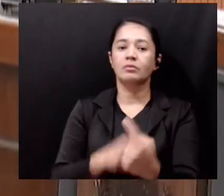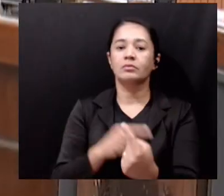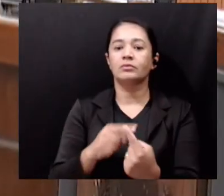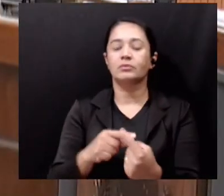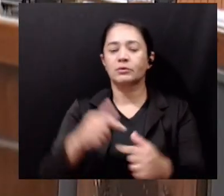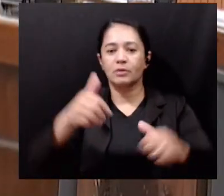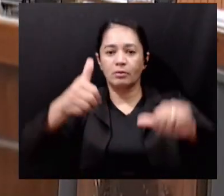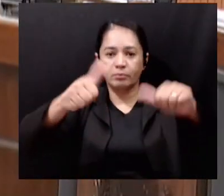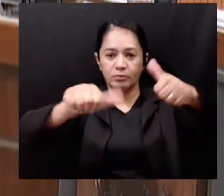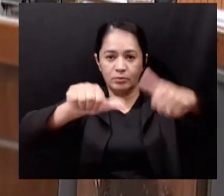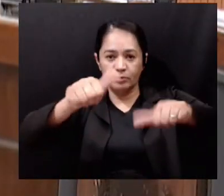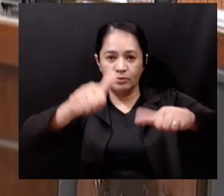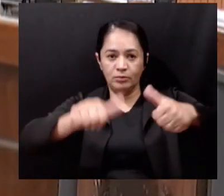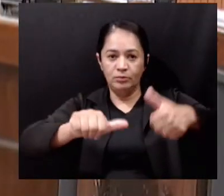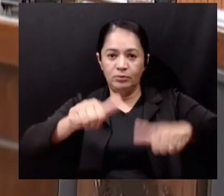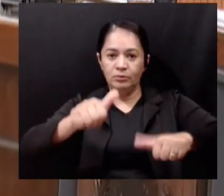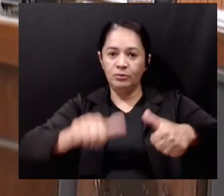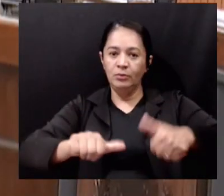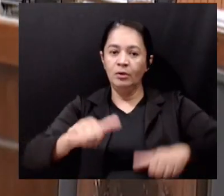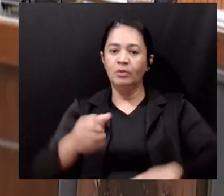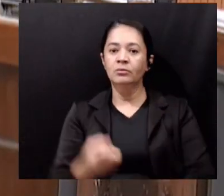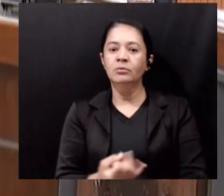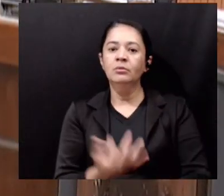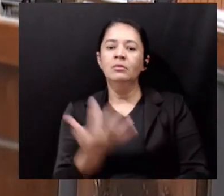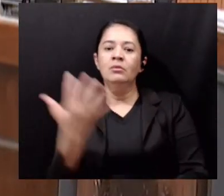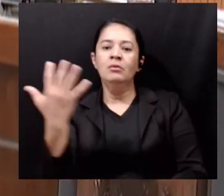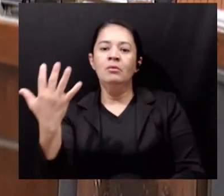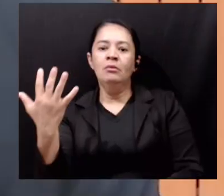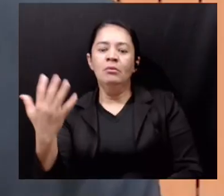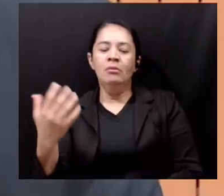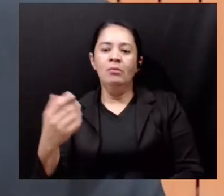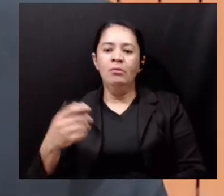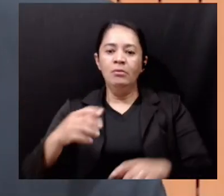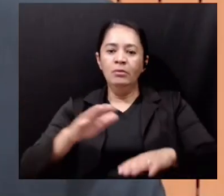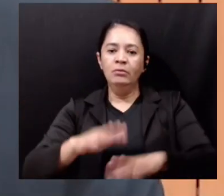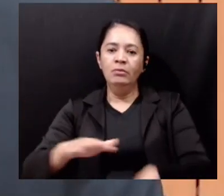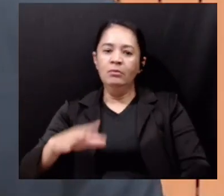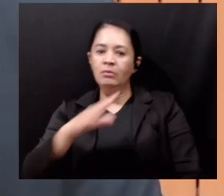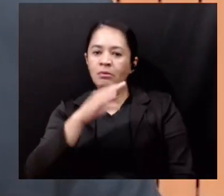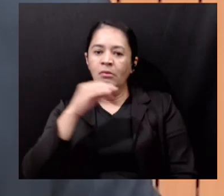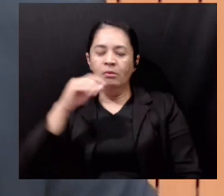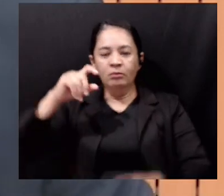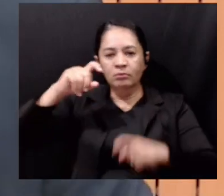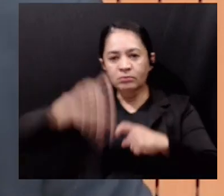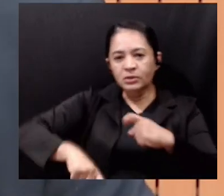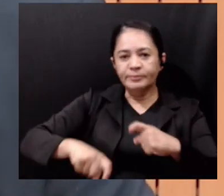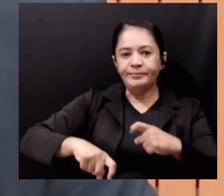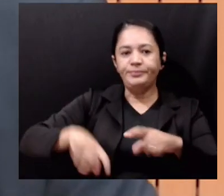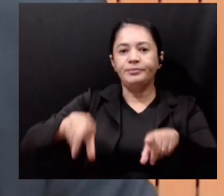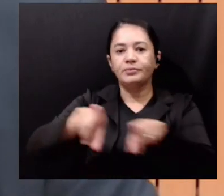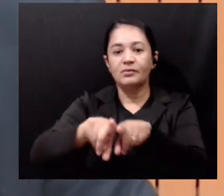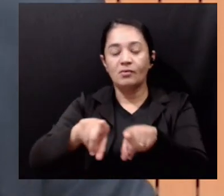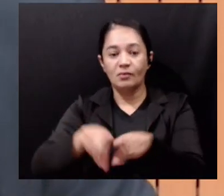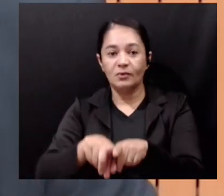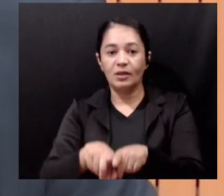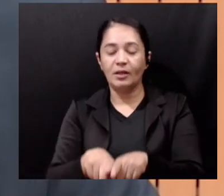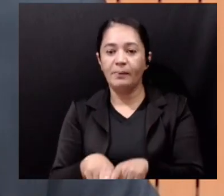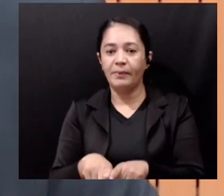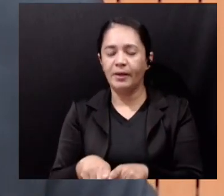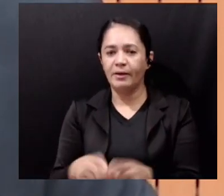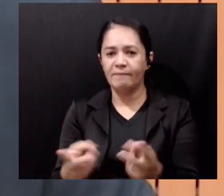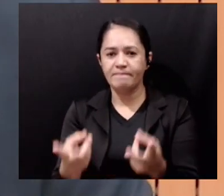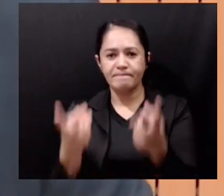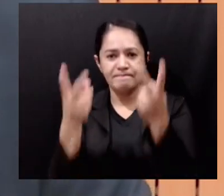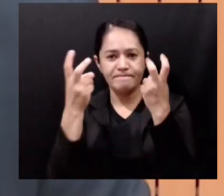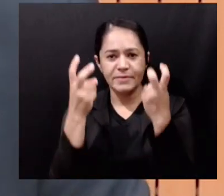números do abuso e exploração sexual de crianças e adolescentes. Também verificar a efetividade das medidas